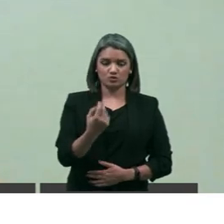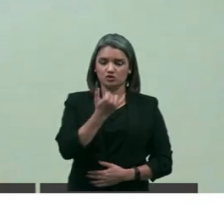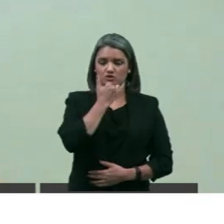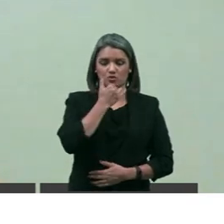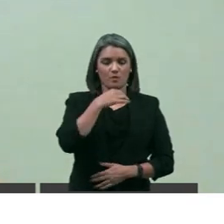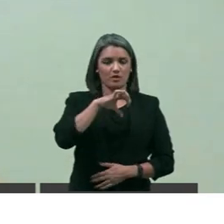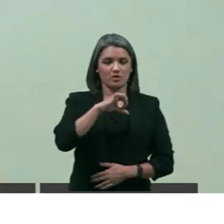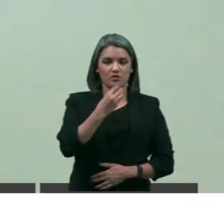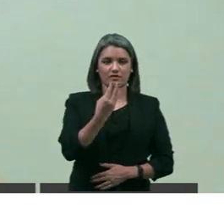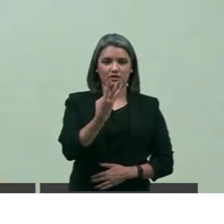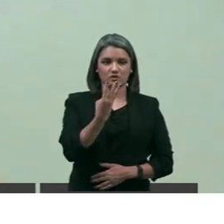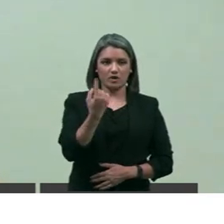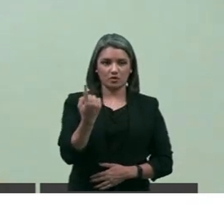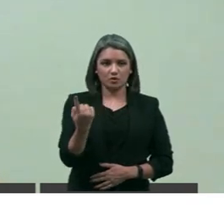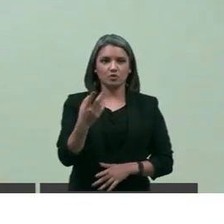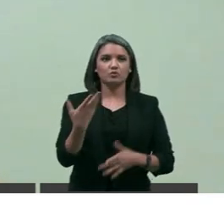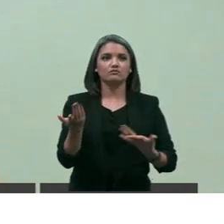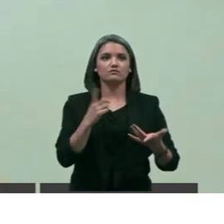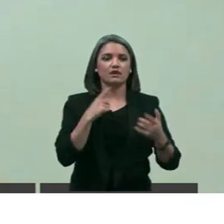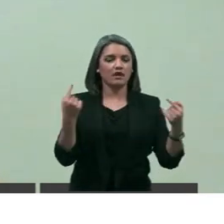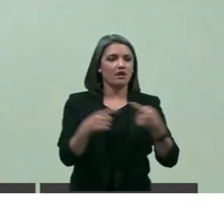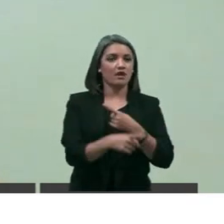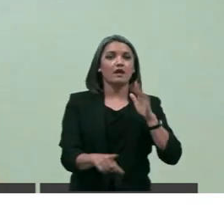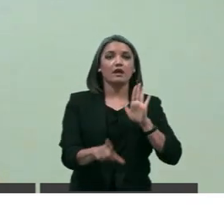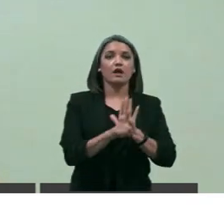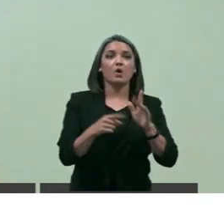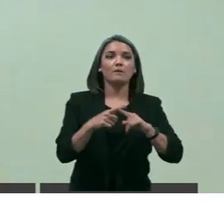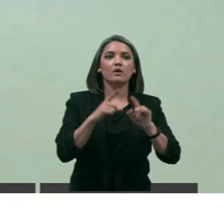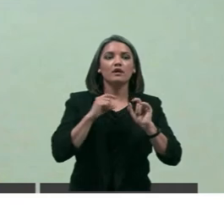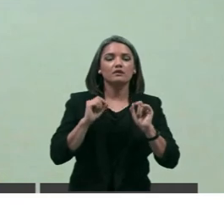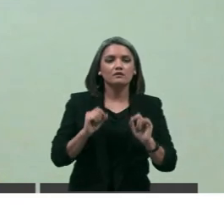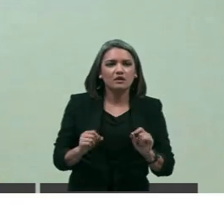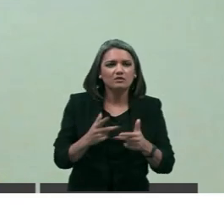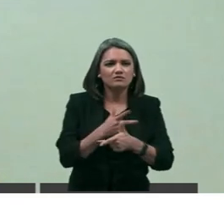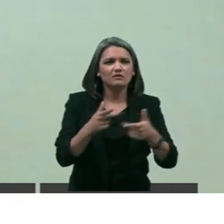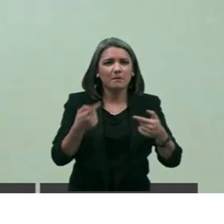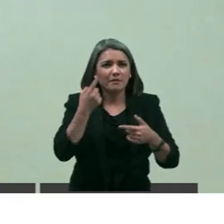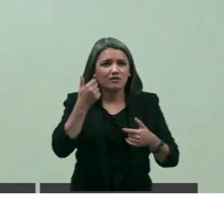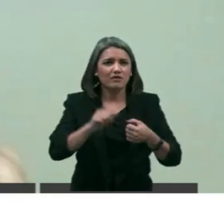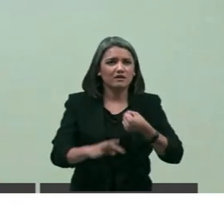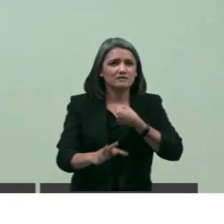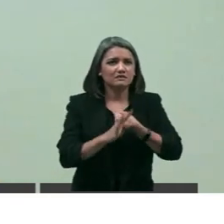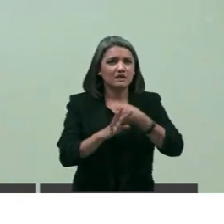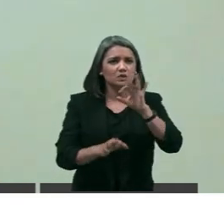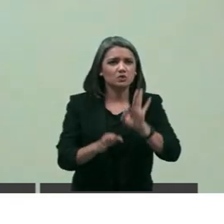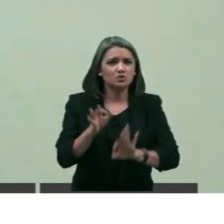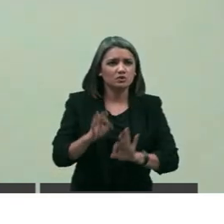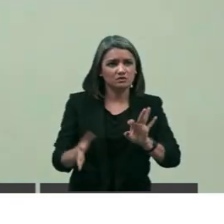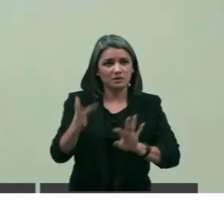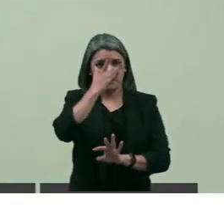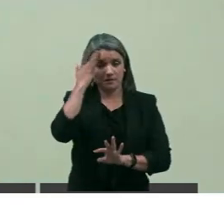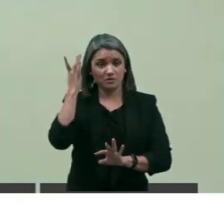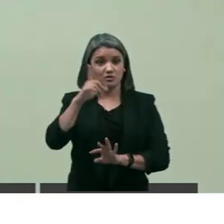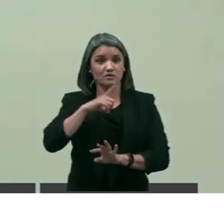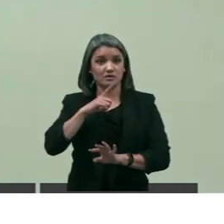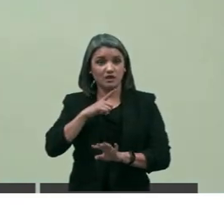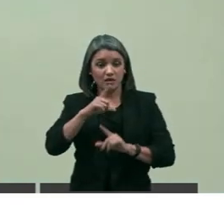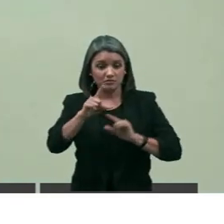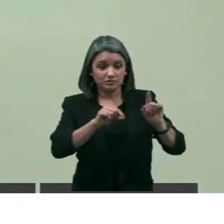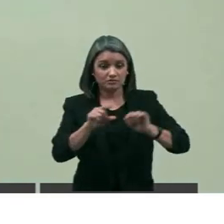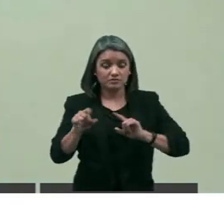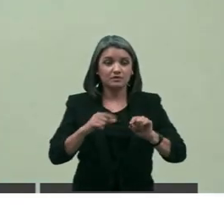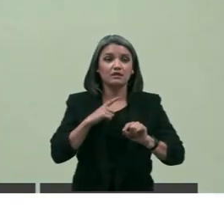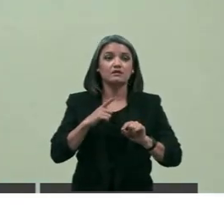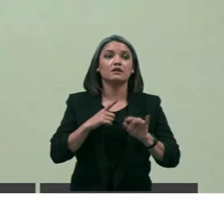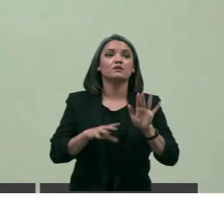ilegal, pois o mecanismo nele estabelecido para a oferecimento das condições técnicas e jurídicas, magistrado, de caráter seletivo, pode obstar o